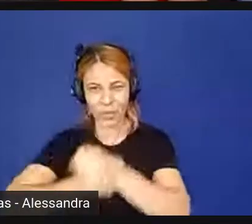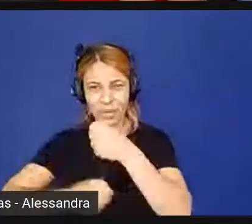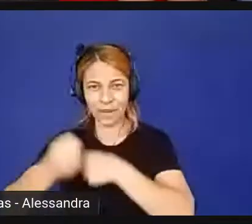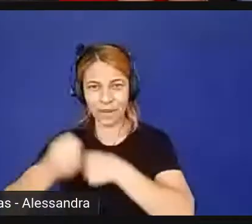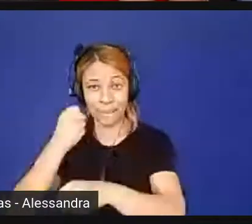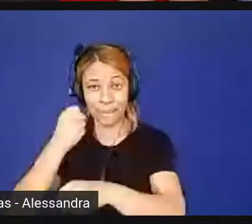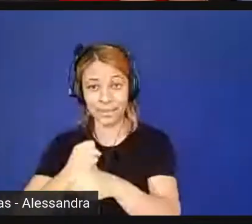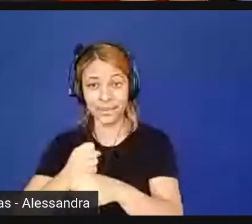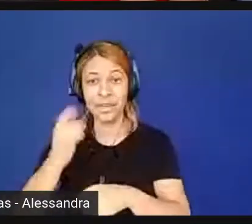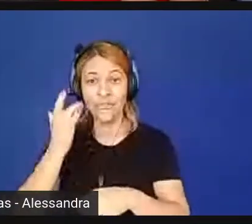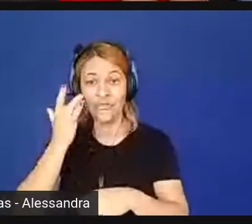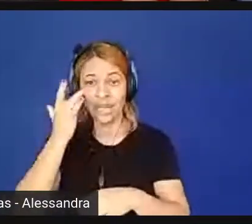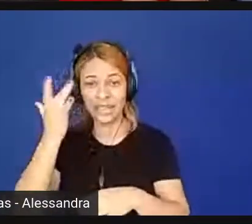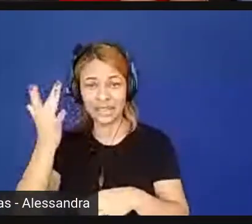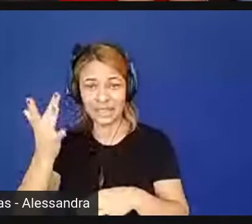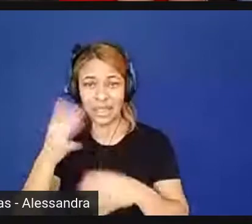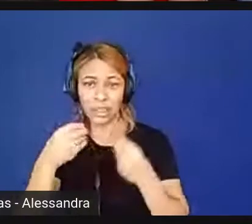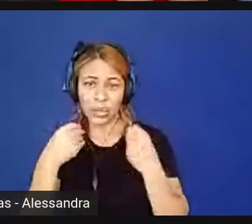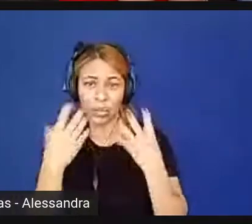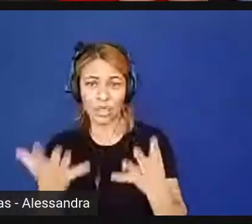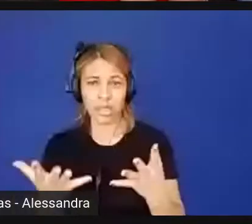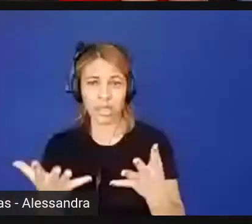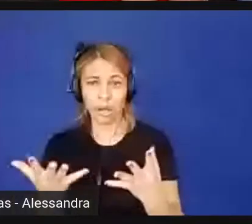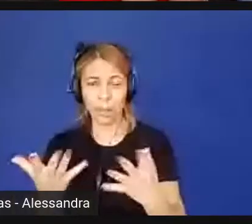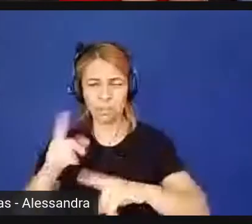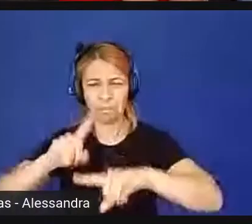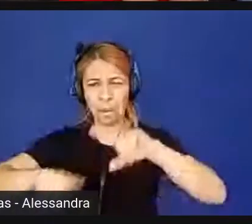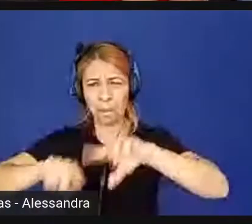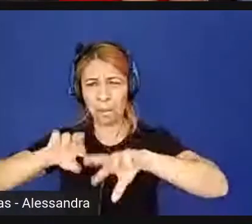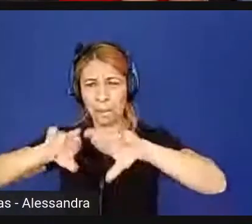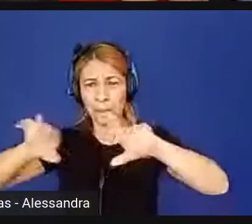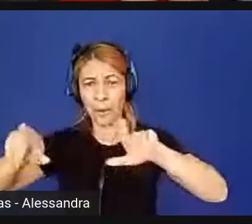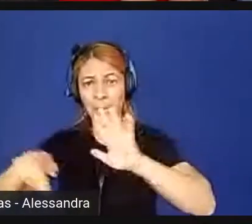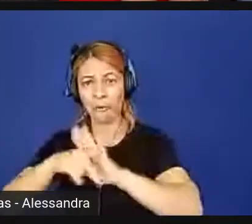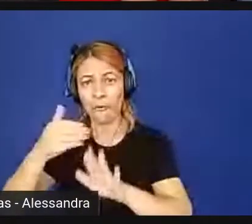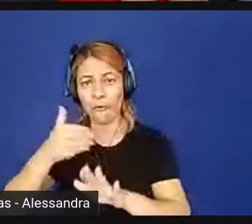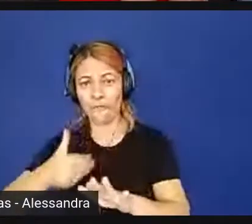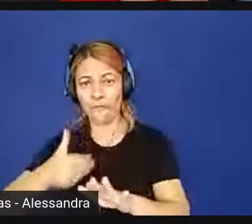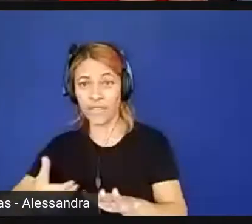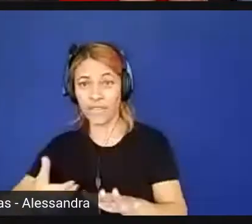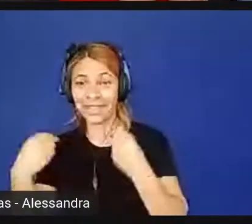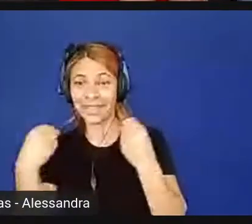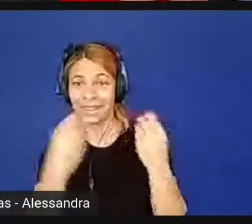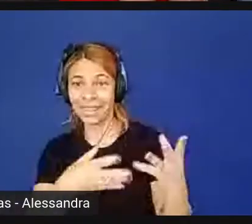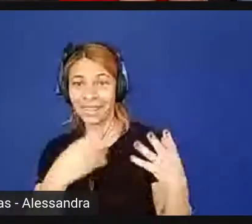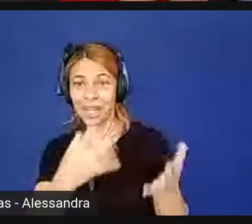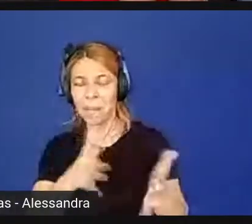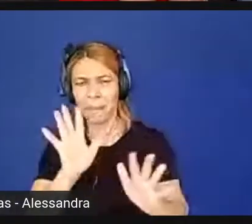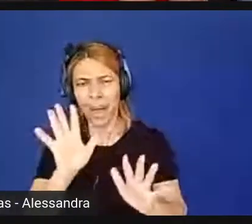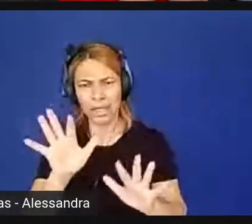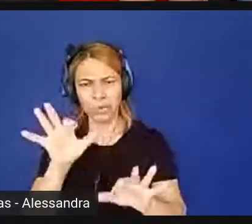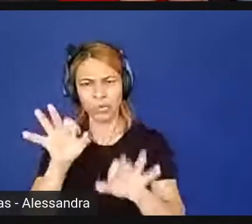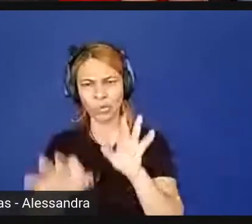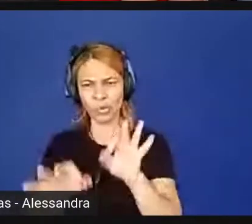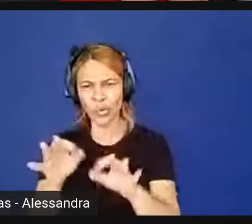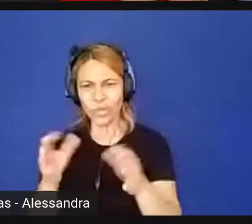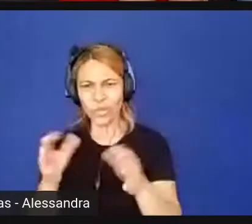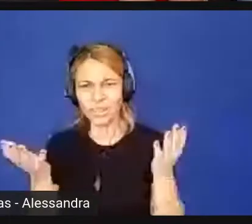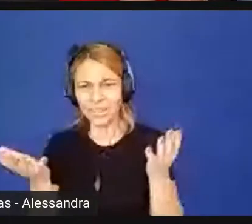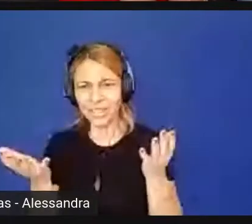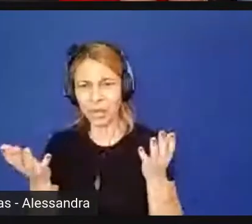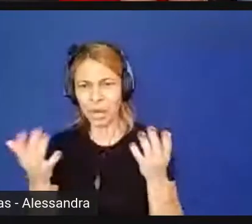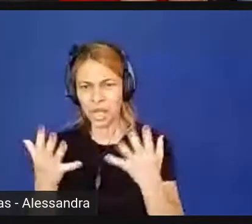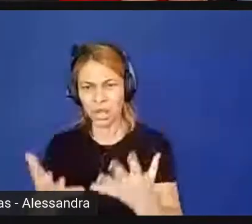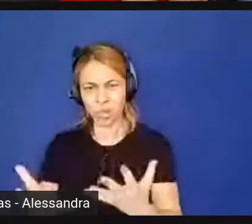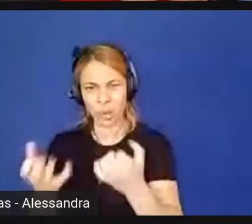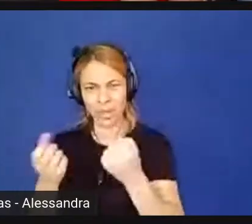facilita o recebimento de doação. E tem alguns gestores que estranham porque a doação tem que passar no jurídico. Mas eu não estou recebendo um